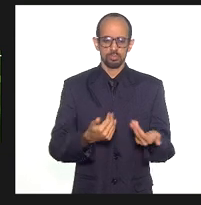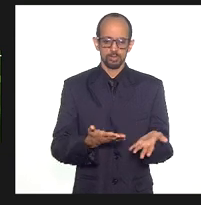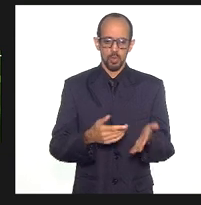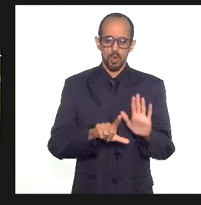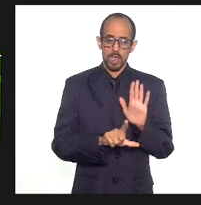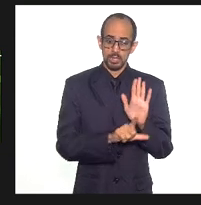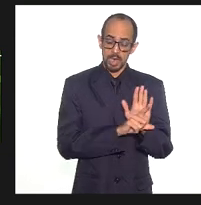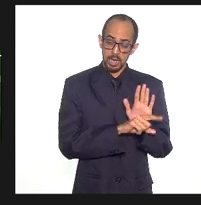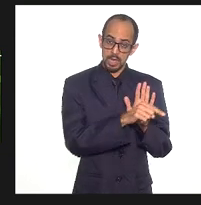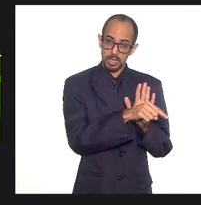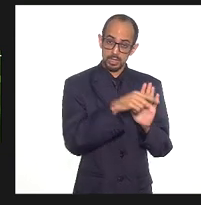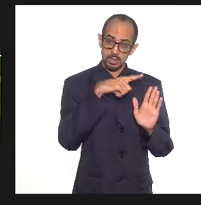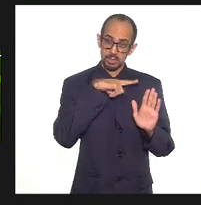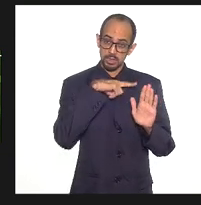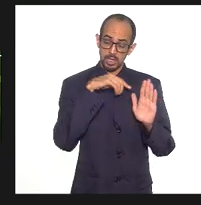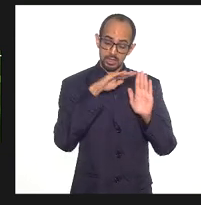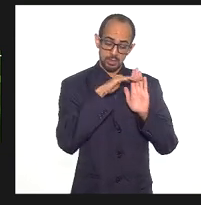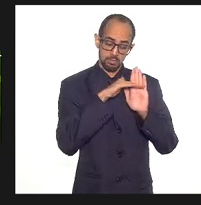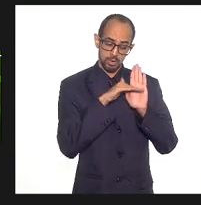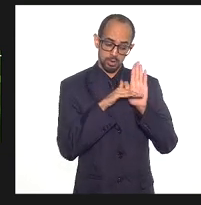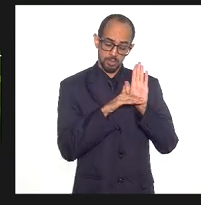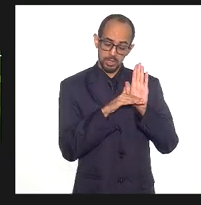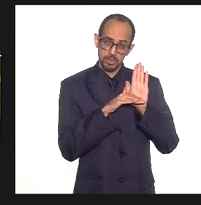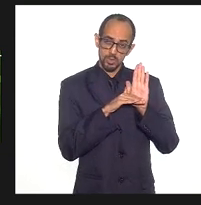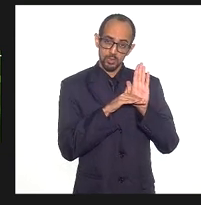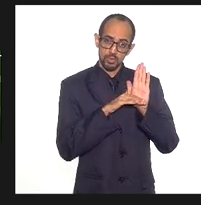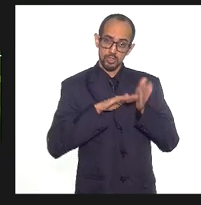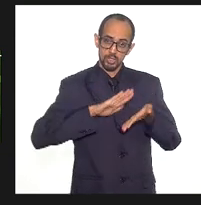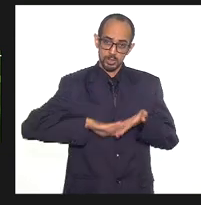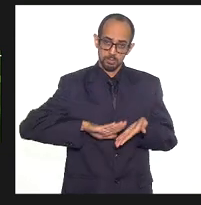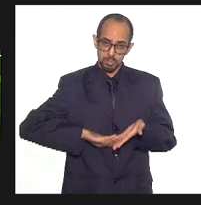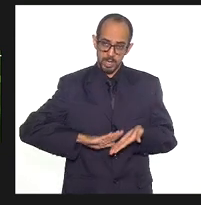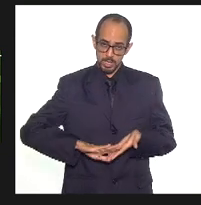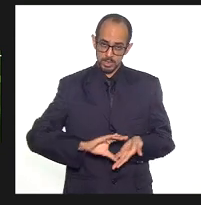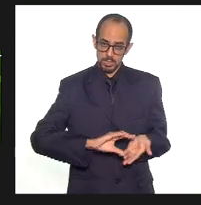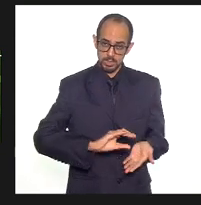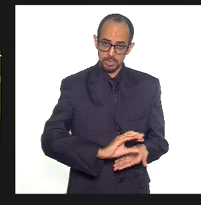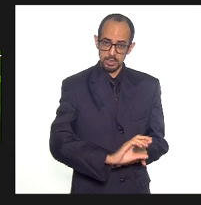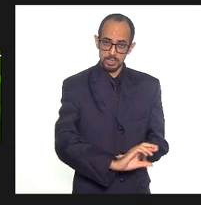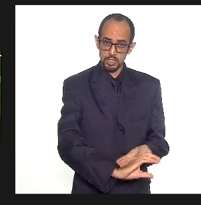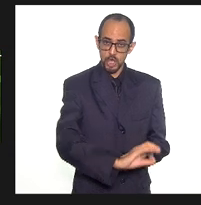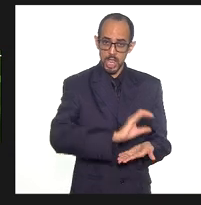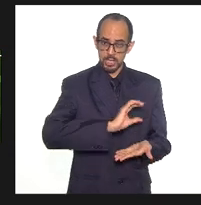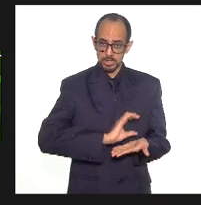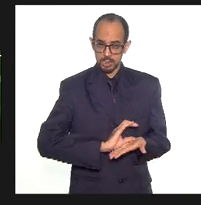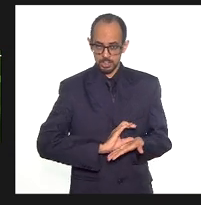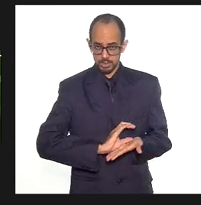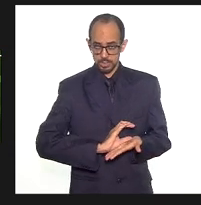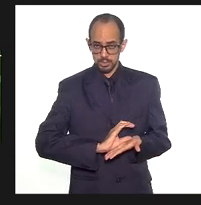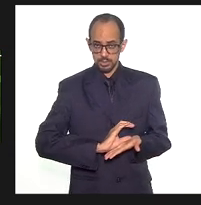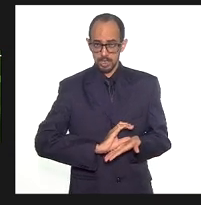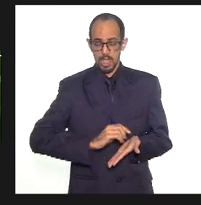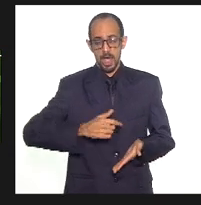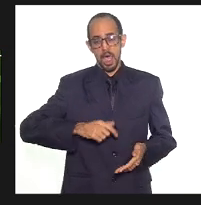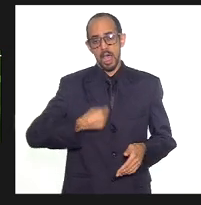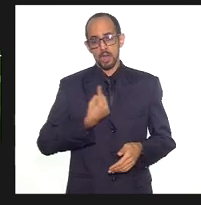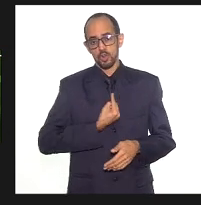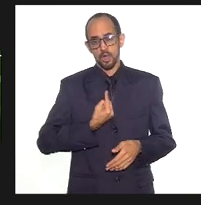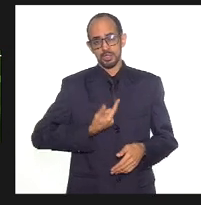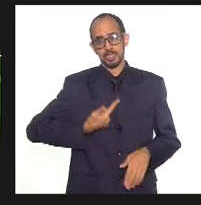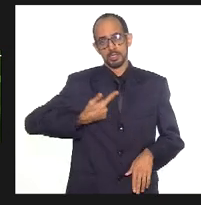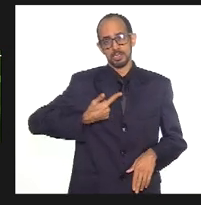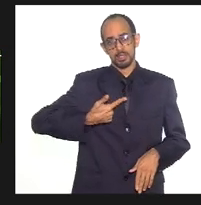as programações de despesa e de receitas. A nossa segunda maior receita, depois